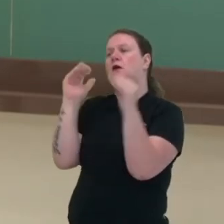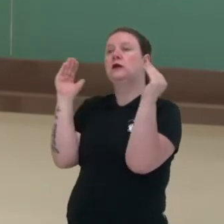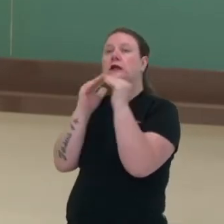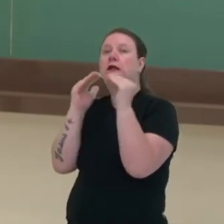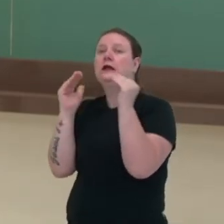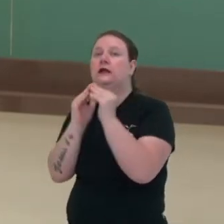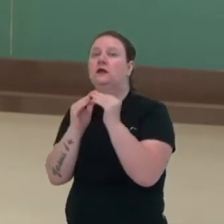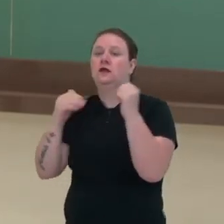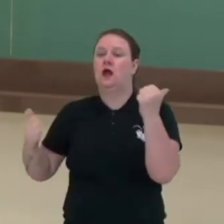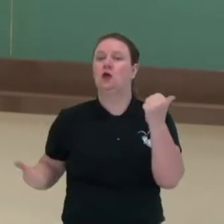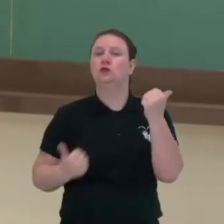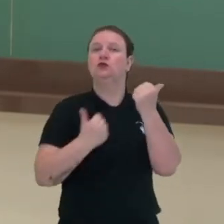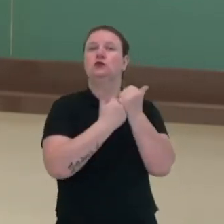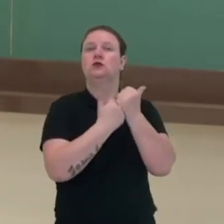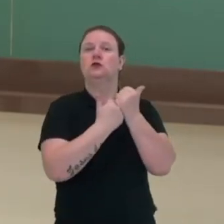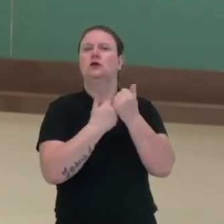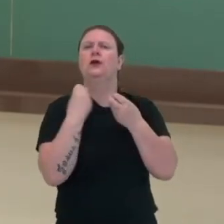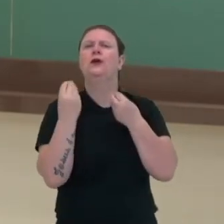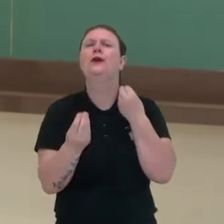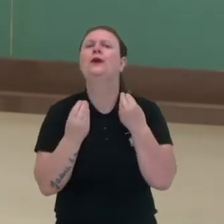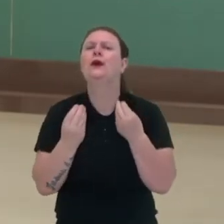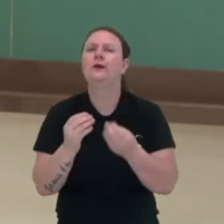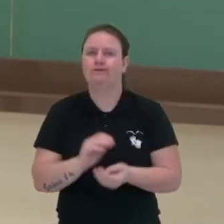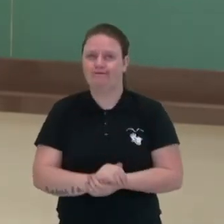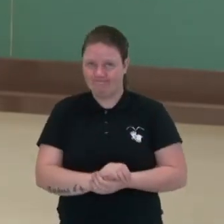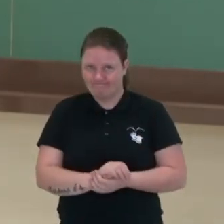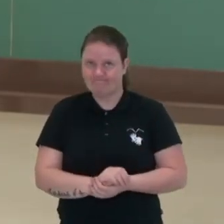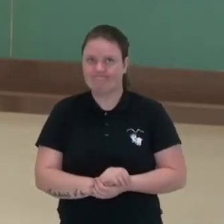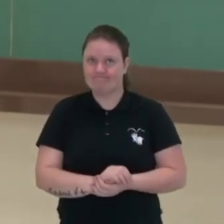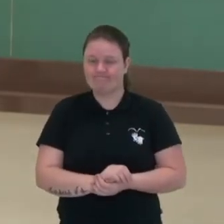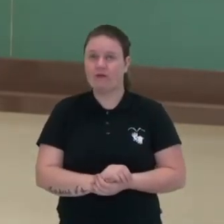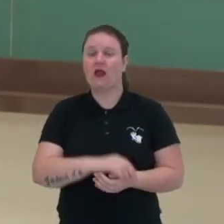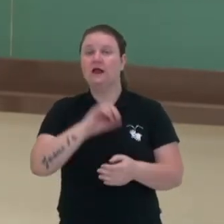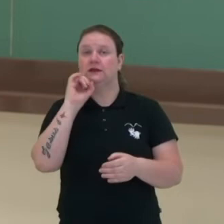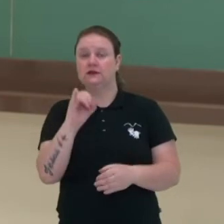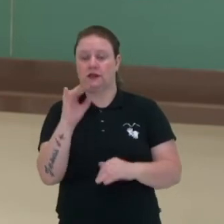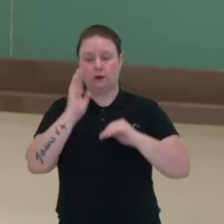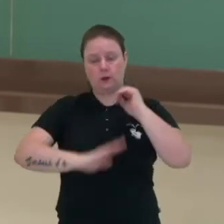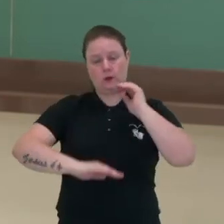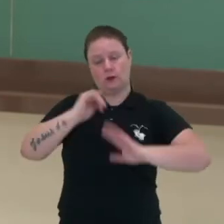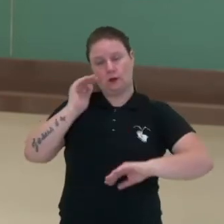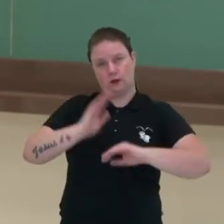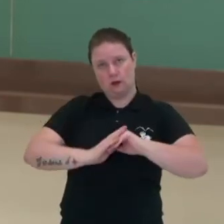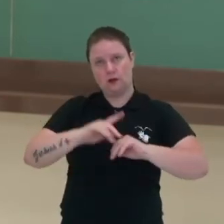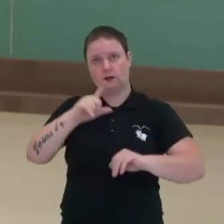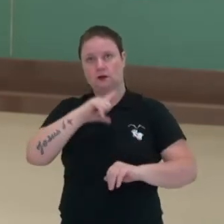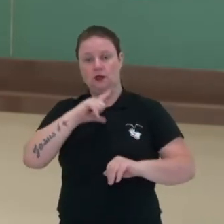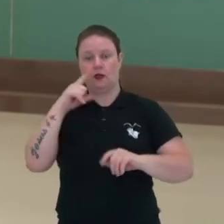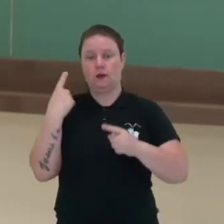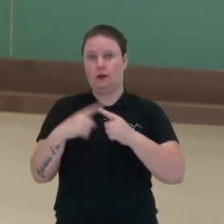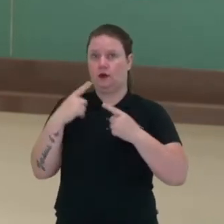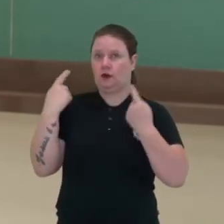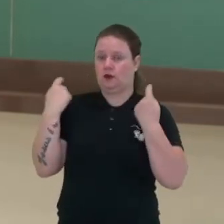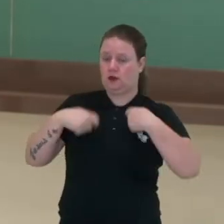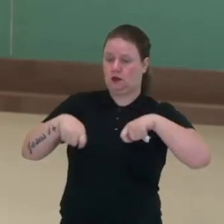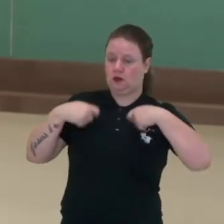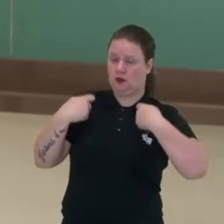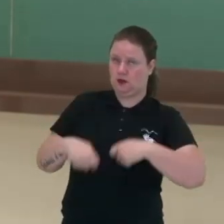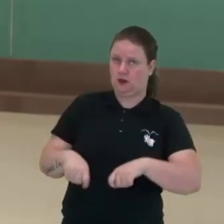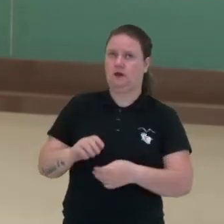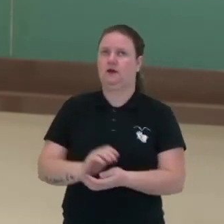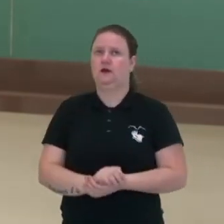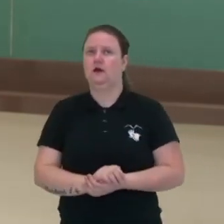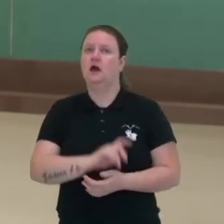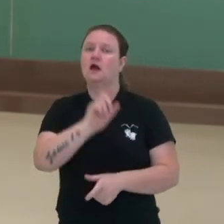tivesse o auxiliar do pedreiro, como que ia ser? Então, se a profissão existe, é porque ela é necessária. E se ela é necessária,